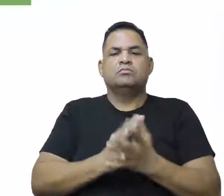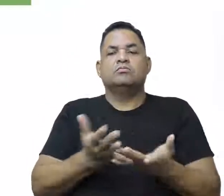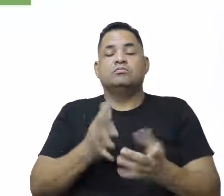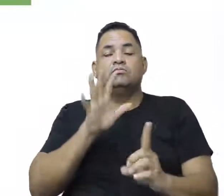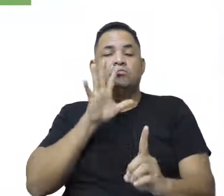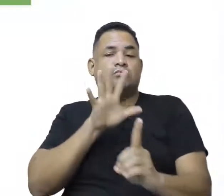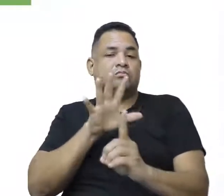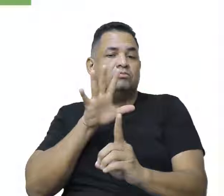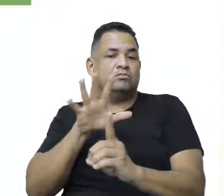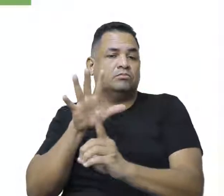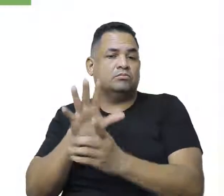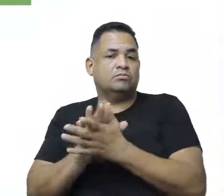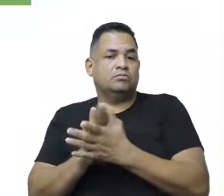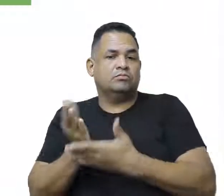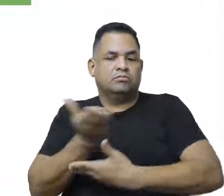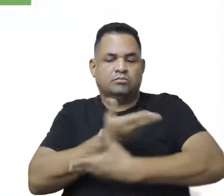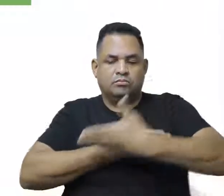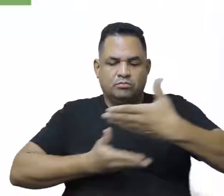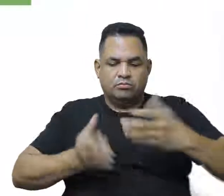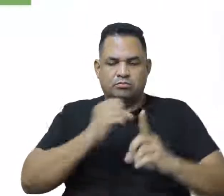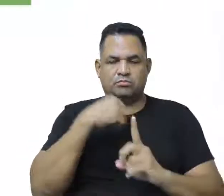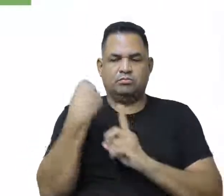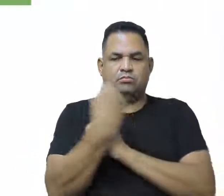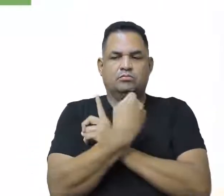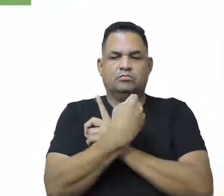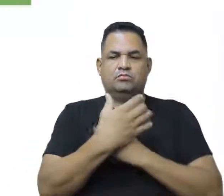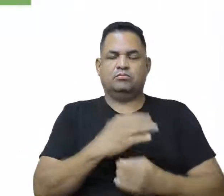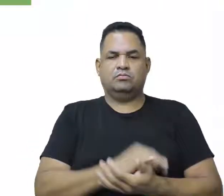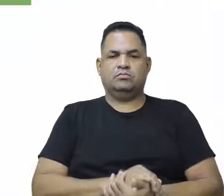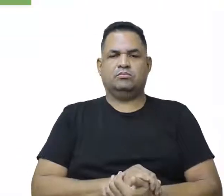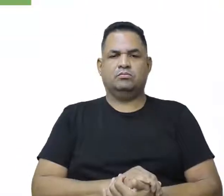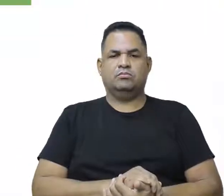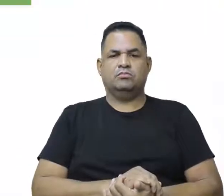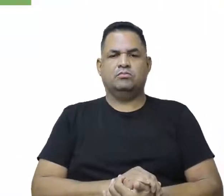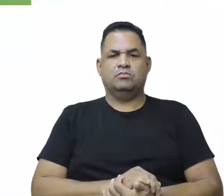e suas influências nas relações sociais.